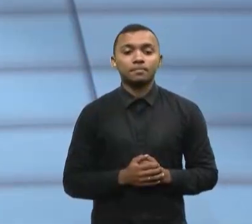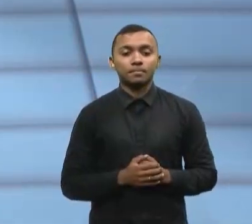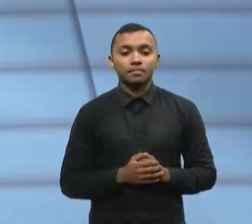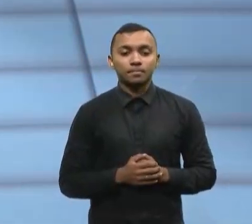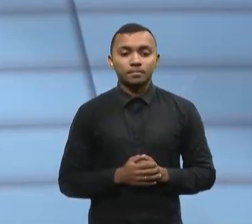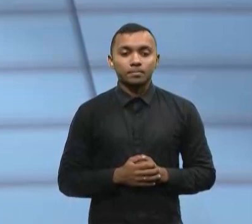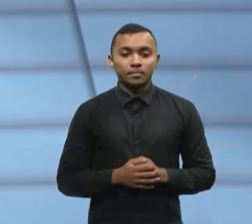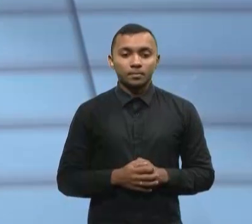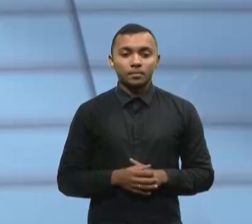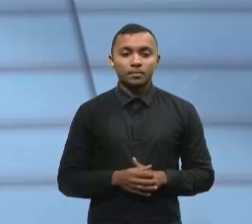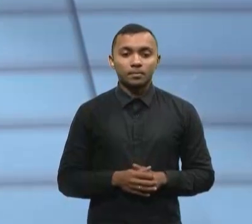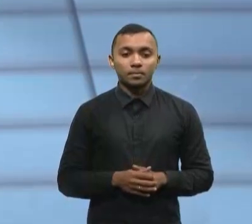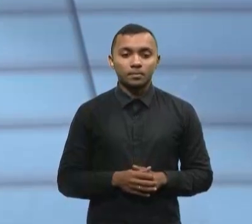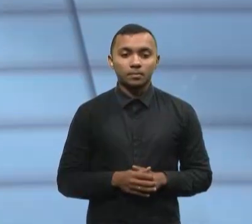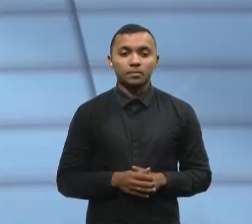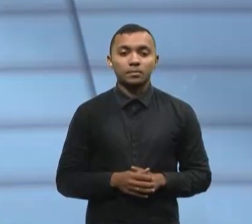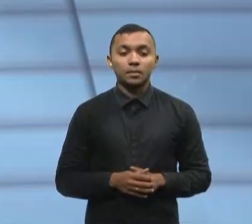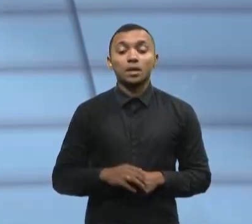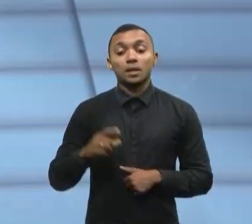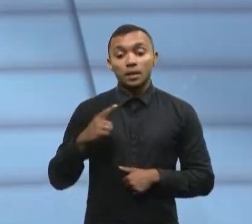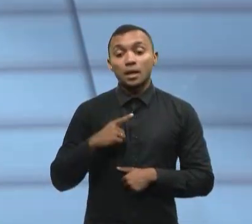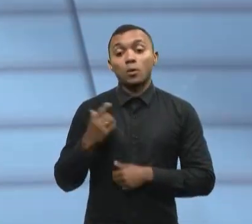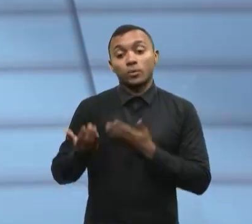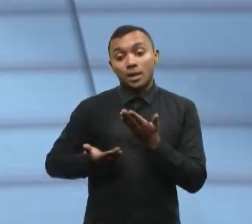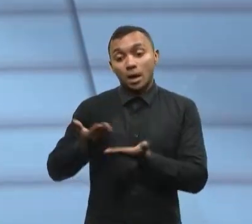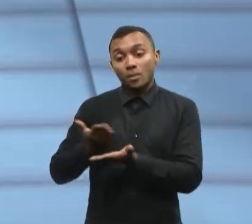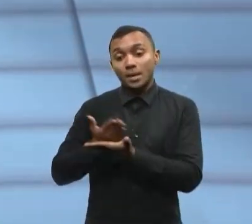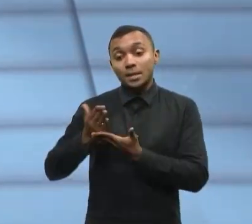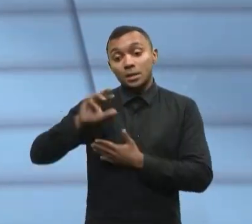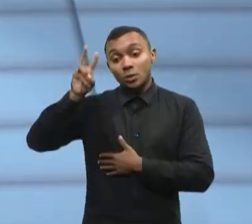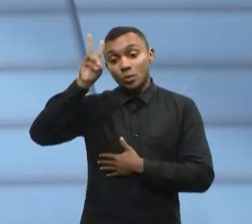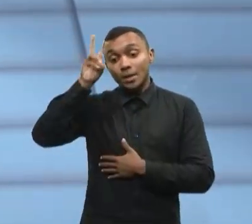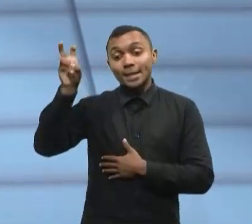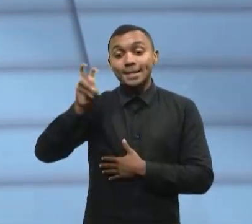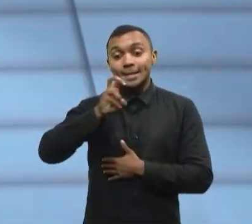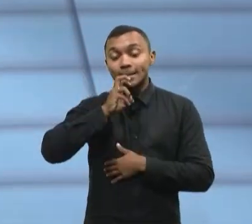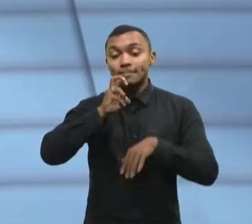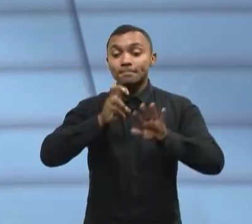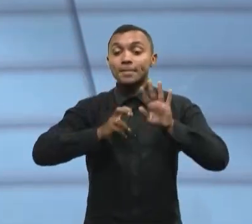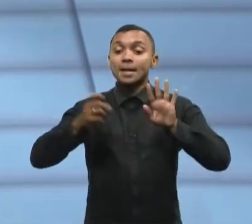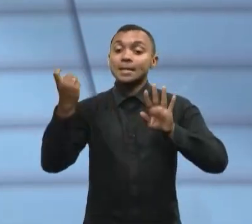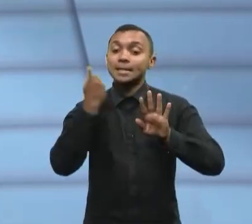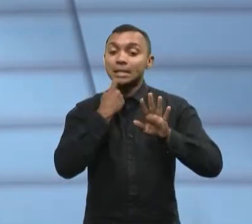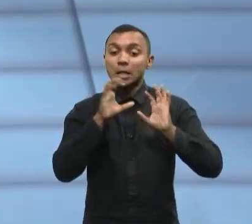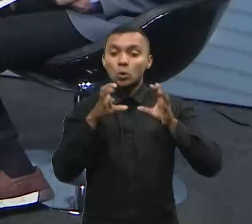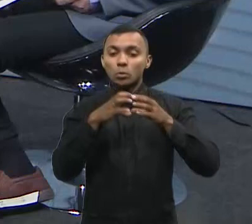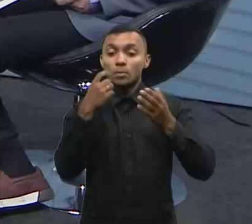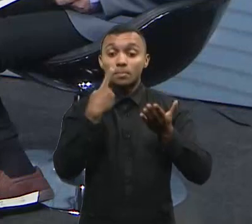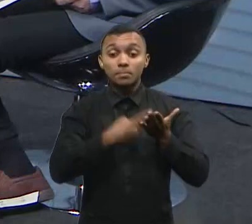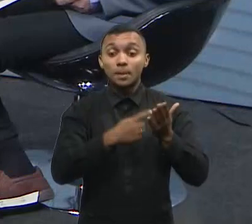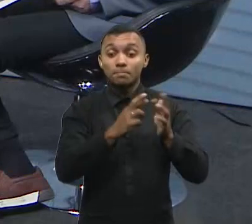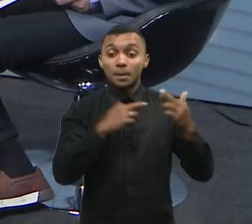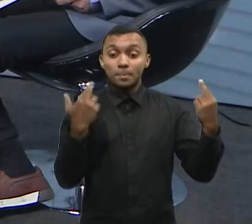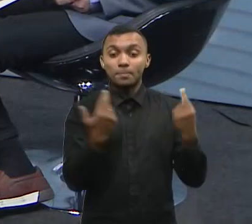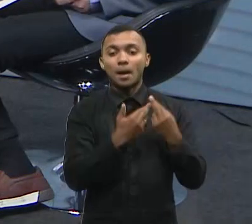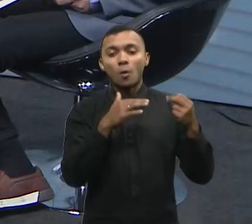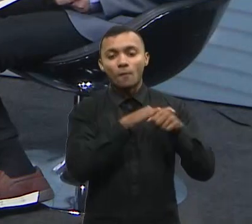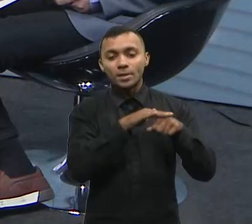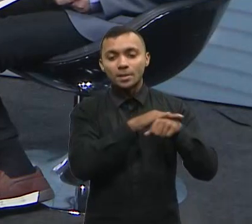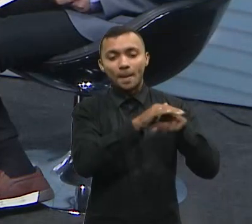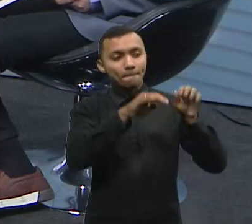que funciona? Nós temos atendimentos de segunda a quinta. Na sexta, a equipe se reúne e a gente trabalha com